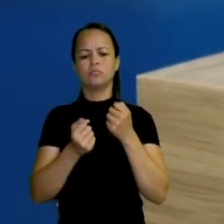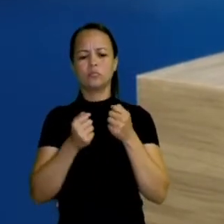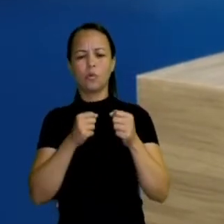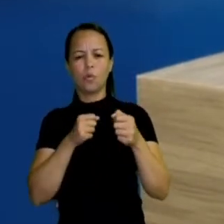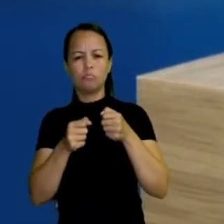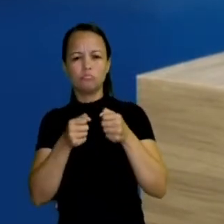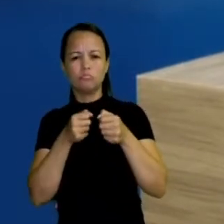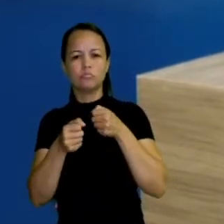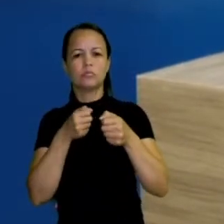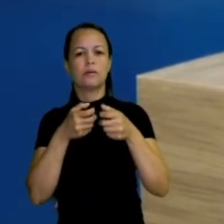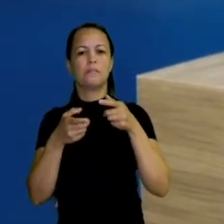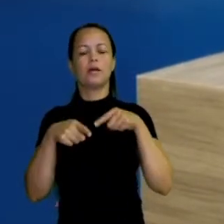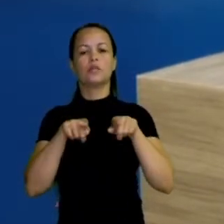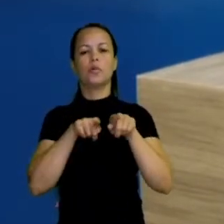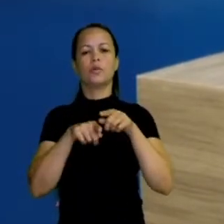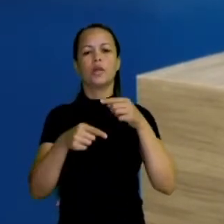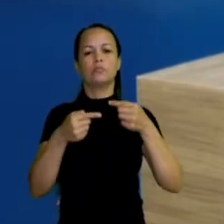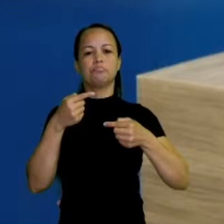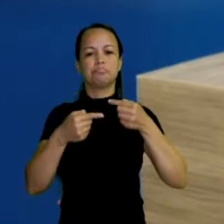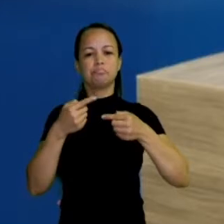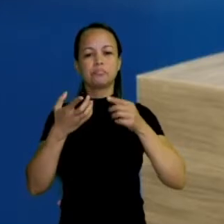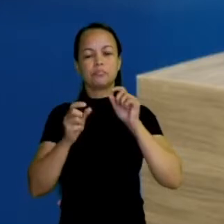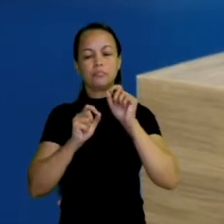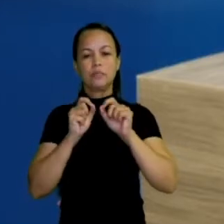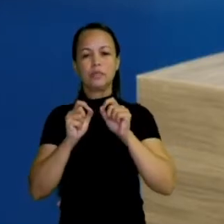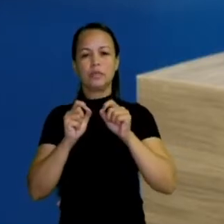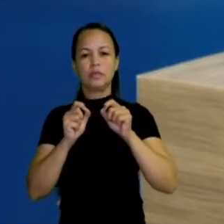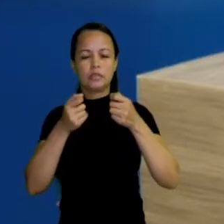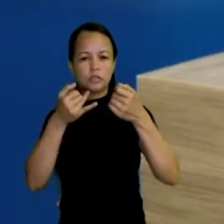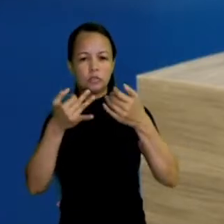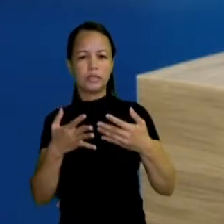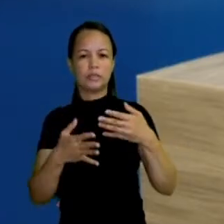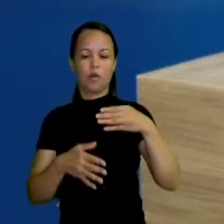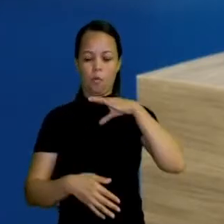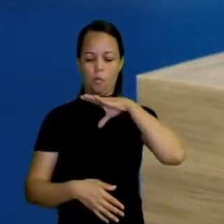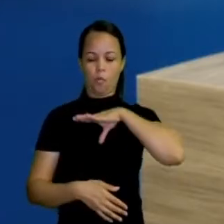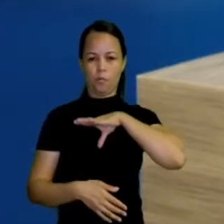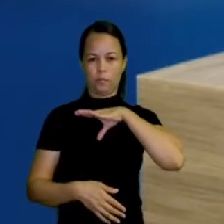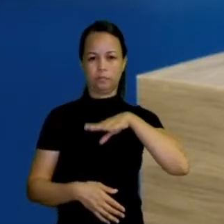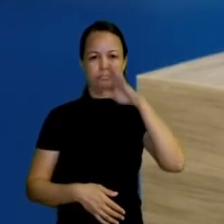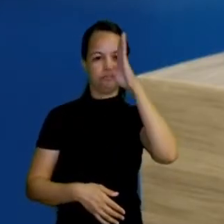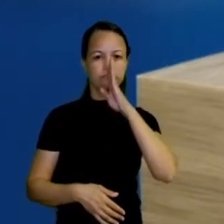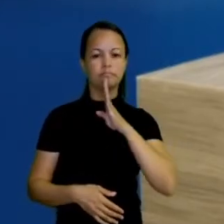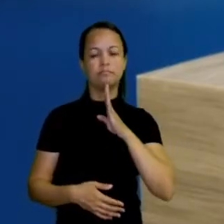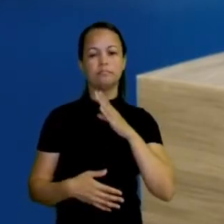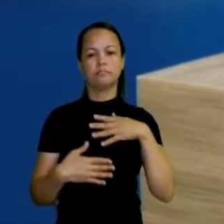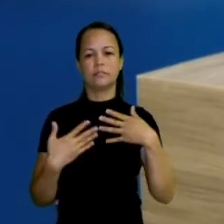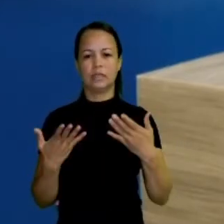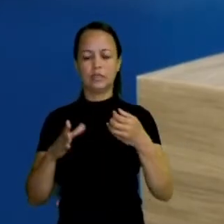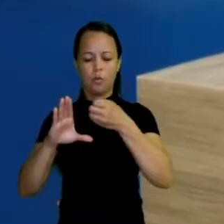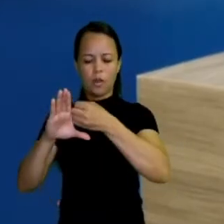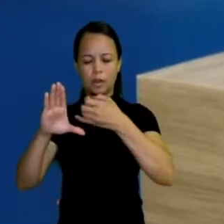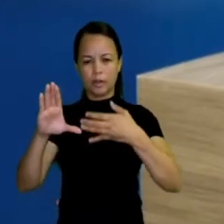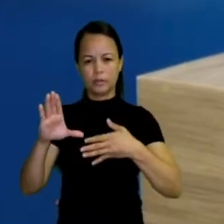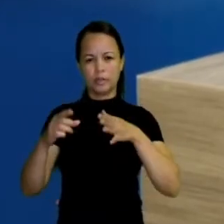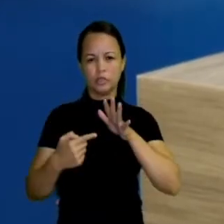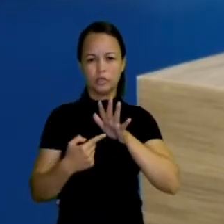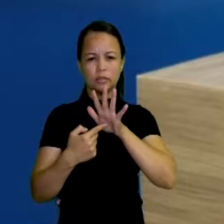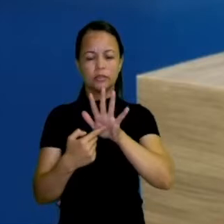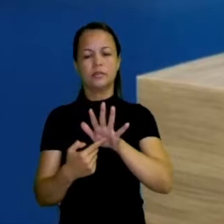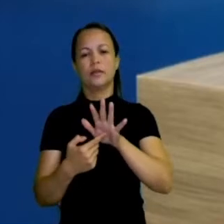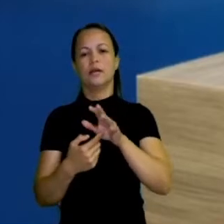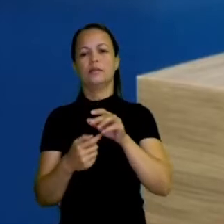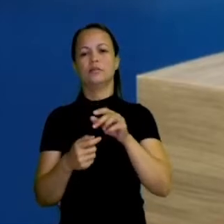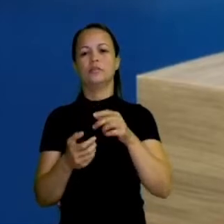vão perceber e entender por que essa expressão, o Brasil português, de todas essas características iniciais,